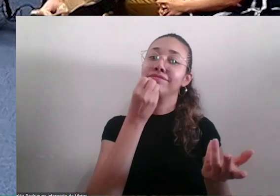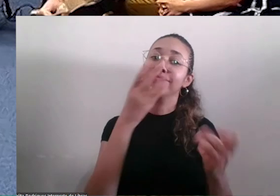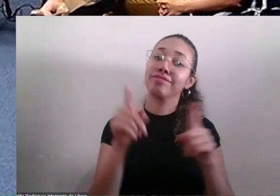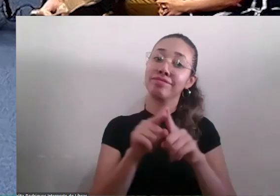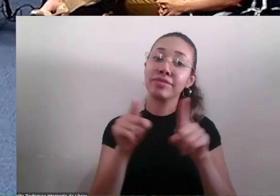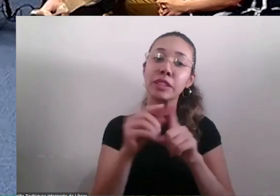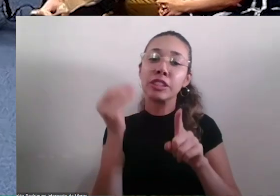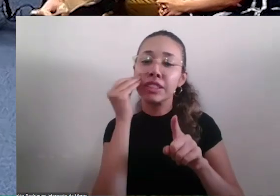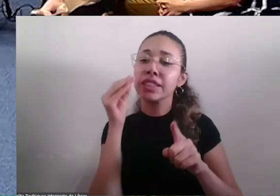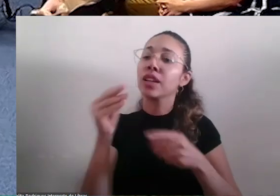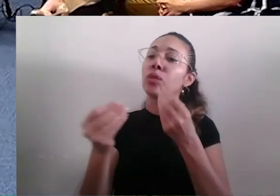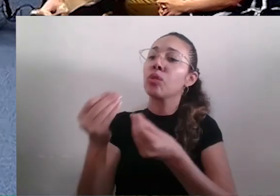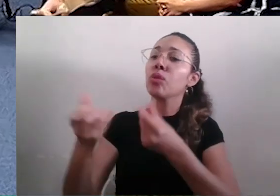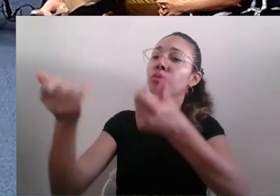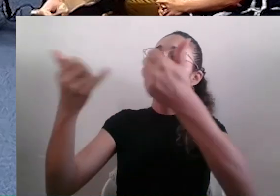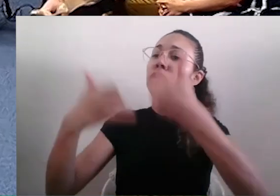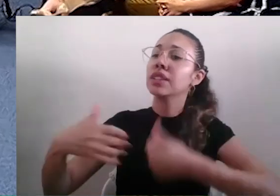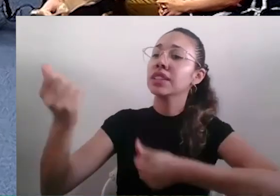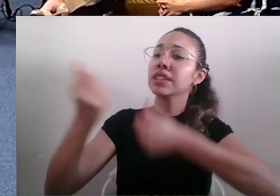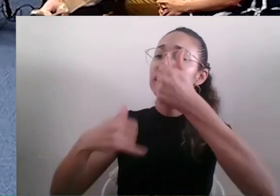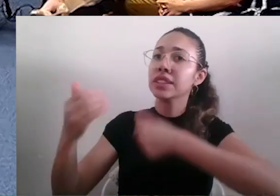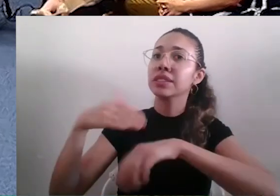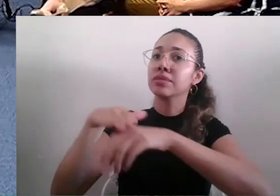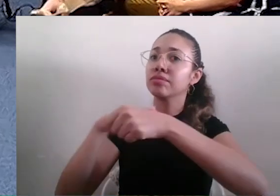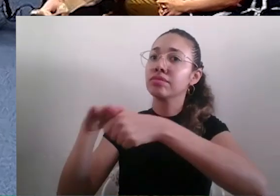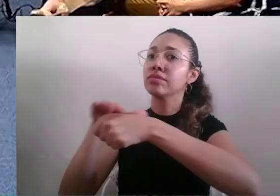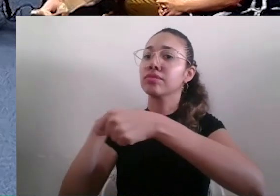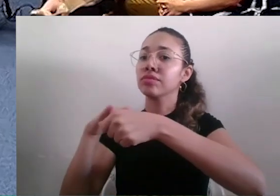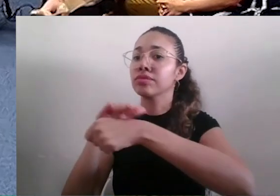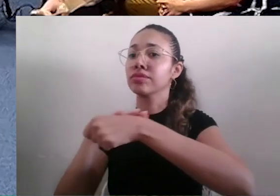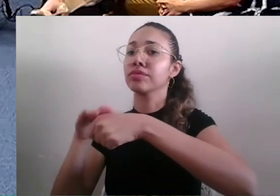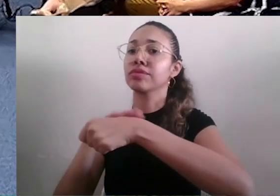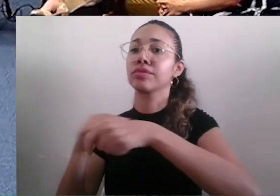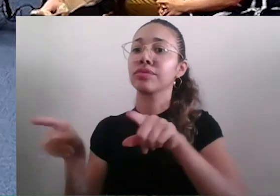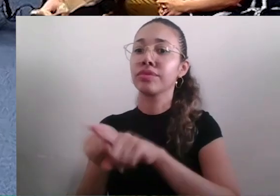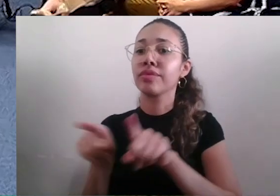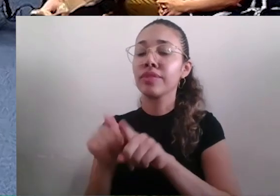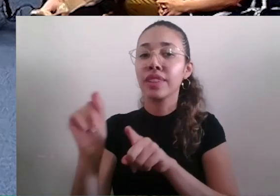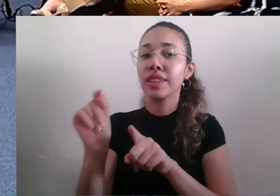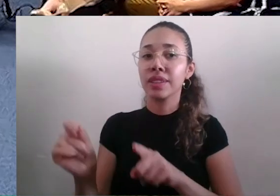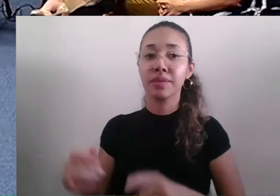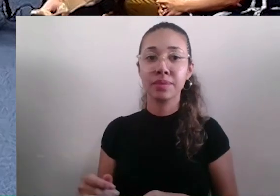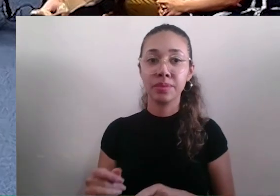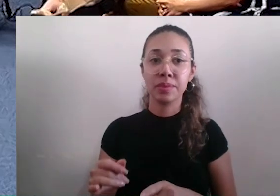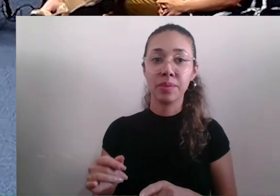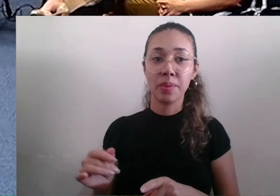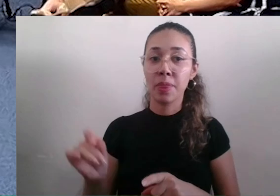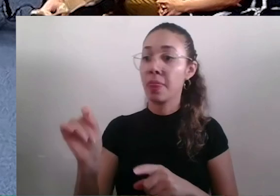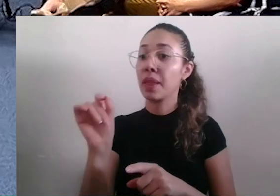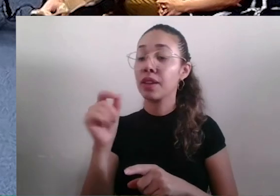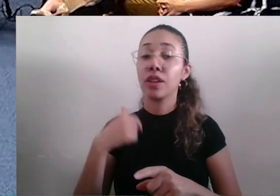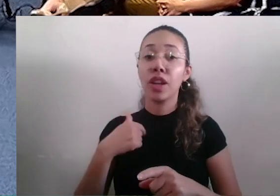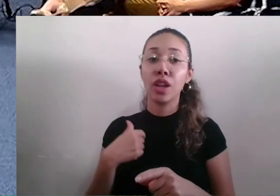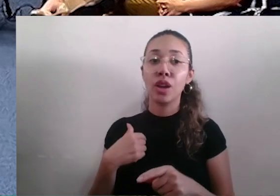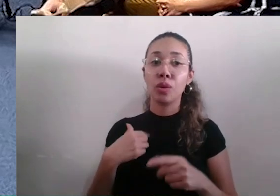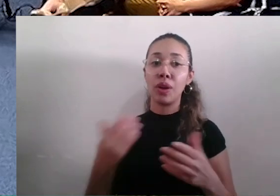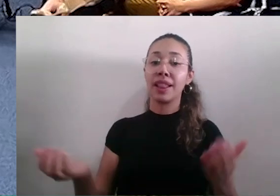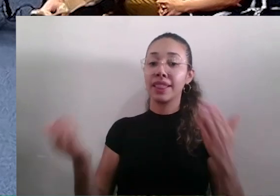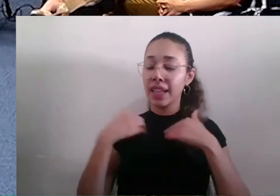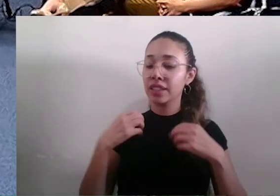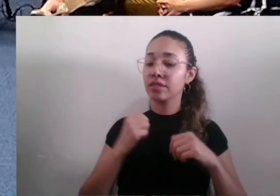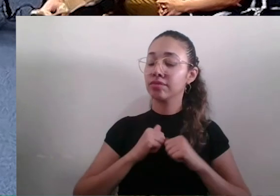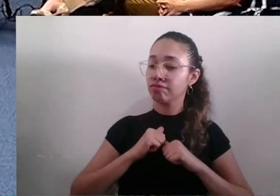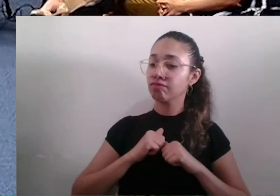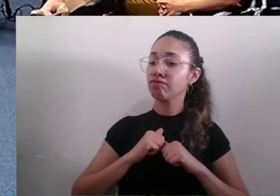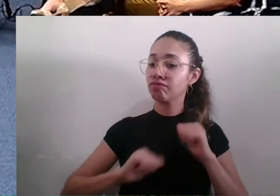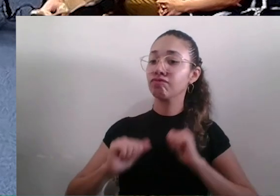entender o que que acontece e principalmente o que me o que me o que me deu esperanças foi ver